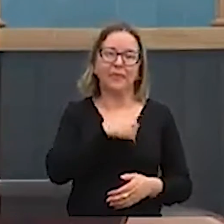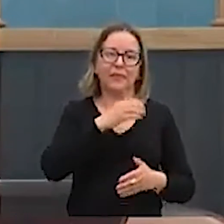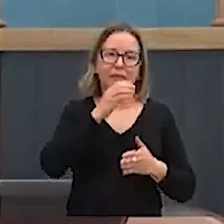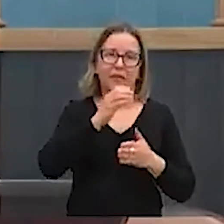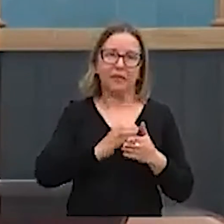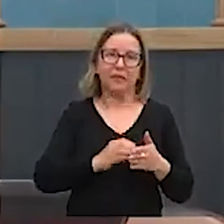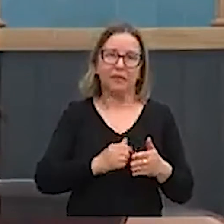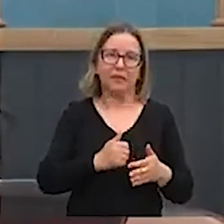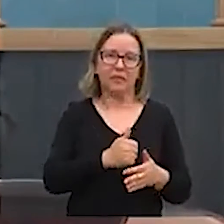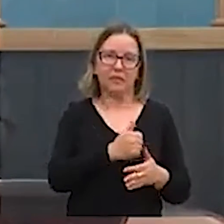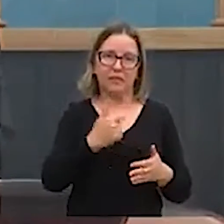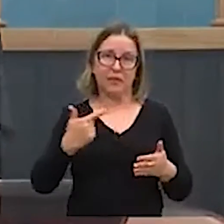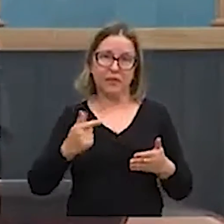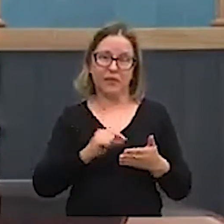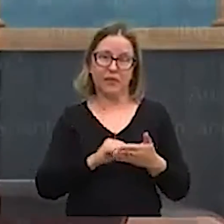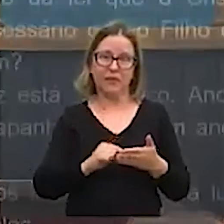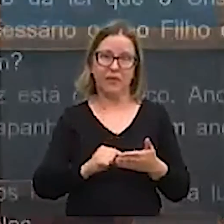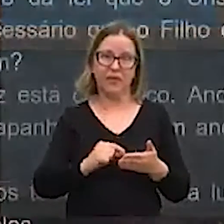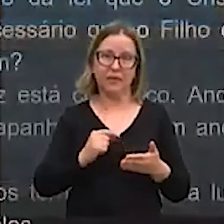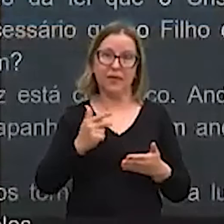explica o motivo da voz.